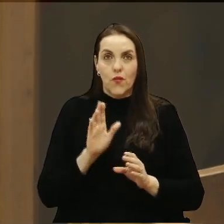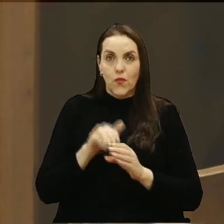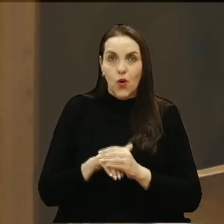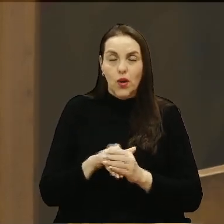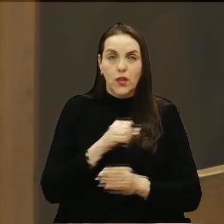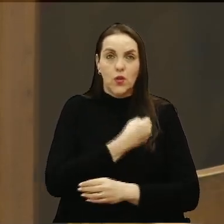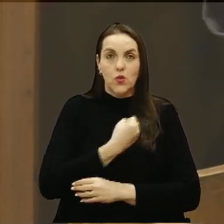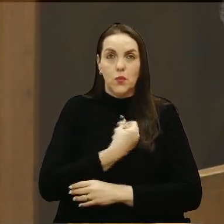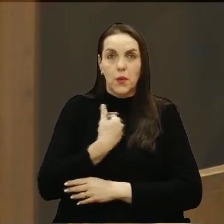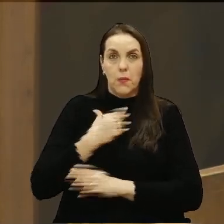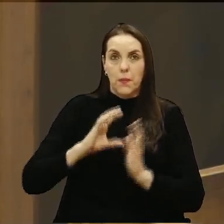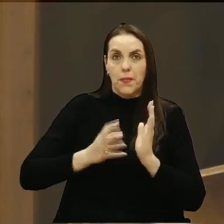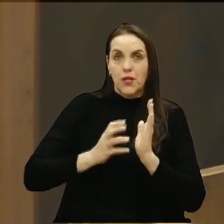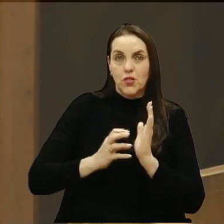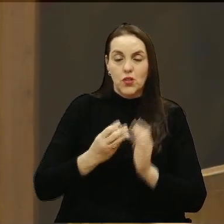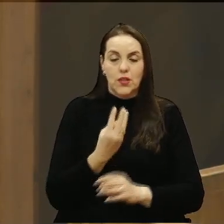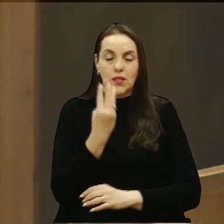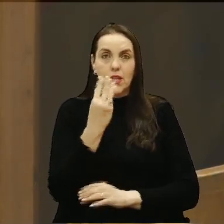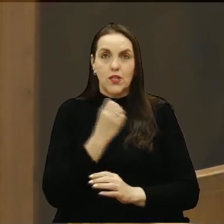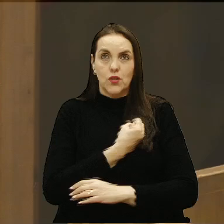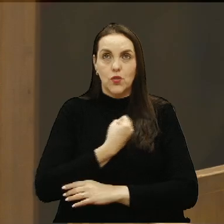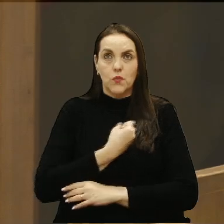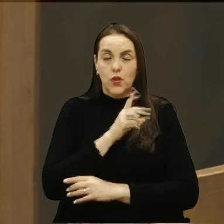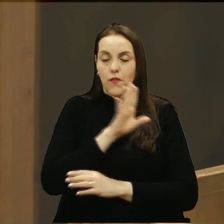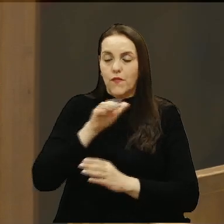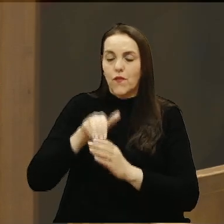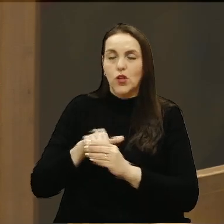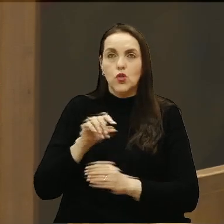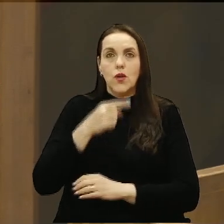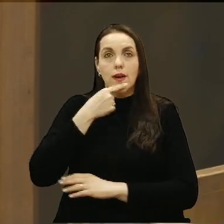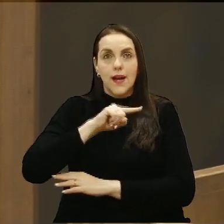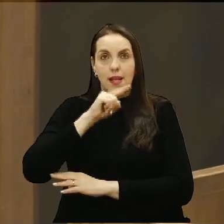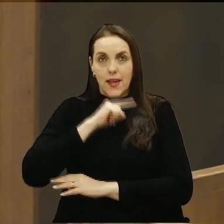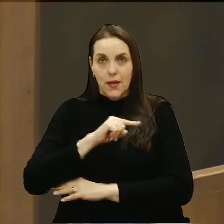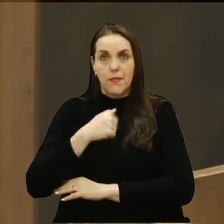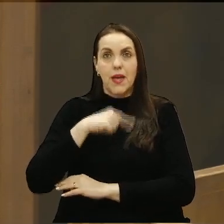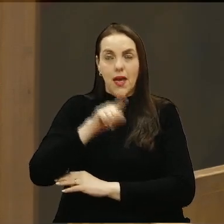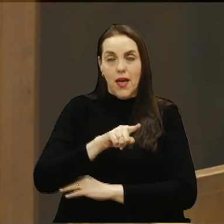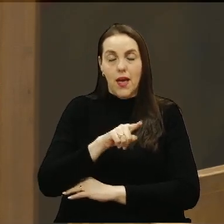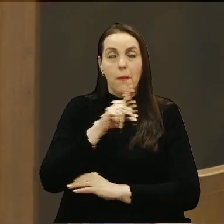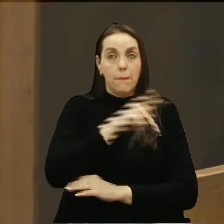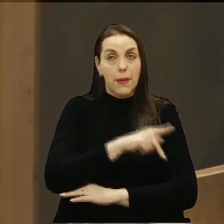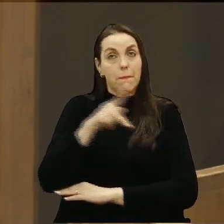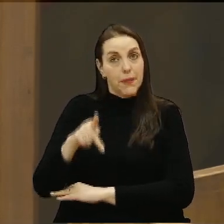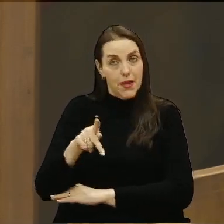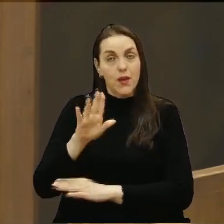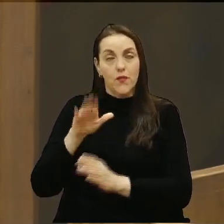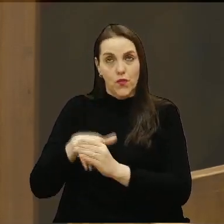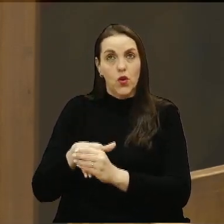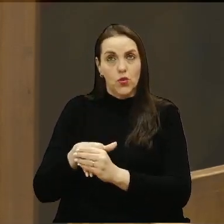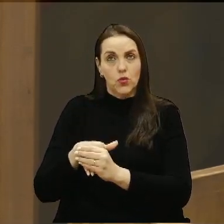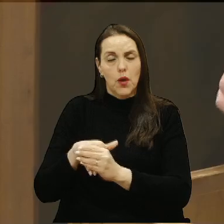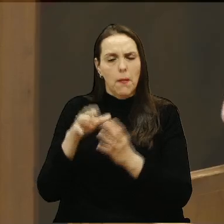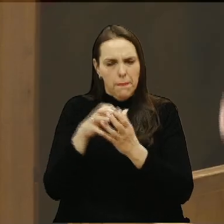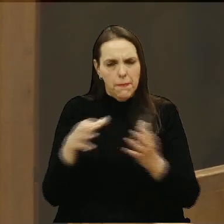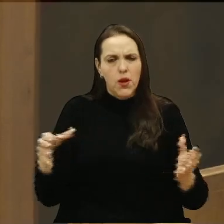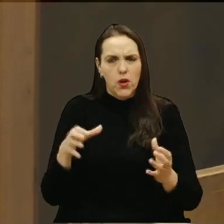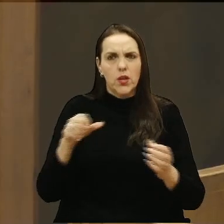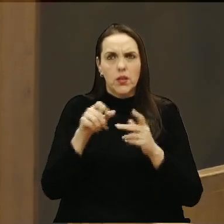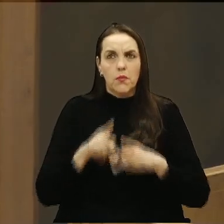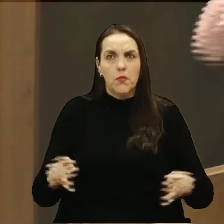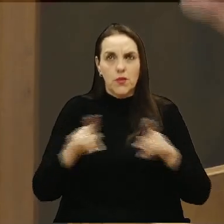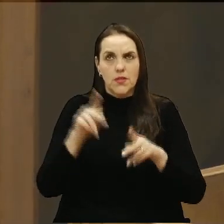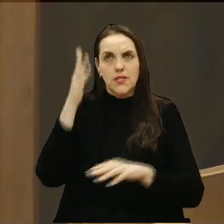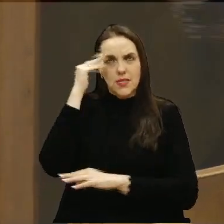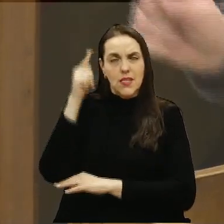do meu partido e os outros 3 números, ele não está votando apenas no Caleb, ele está votando no Partido Progressistas. E boa parte da população não sabe disso. Quando vota lá